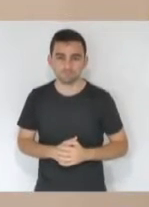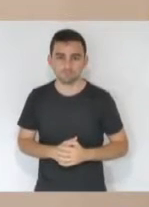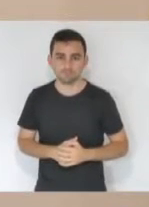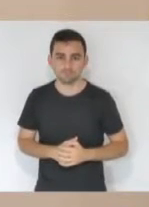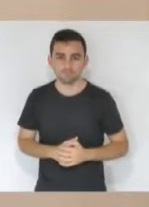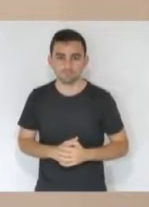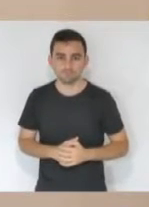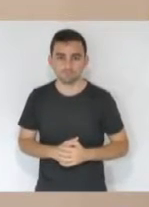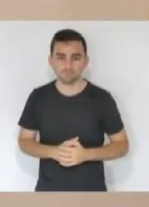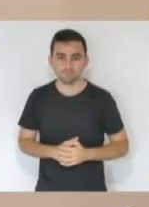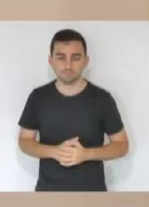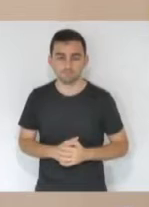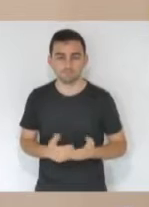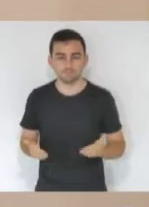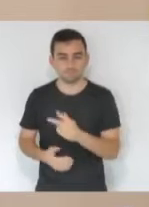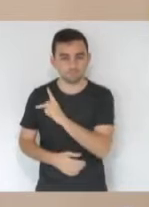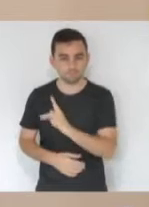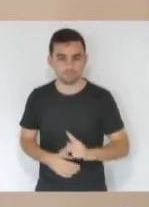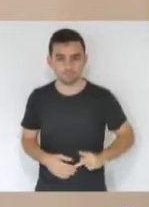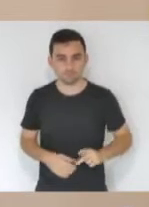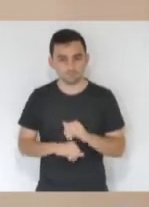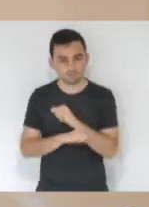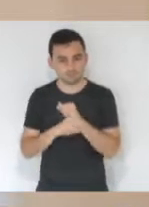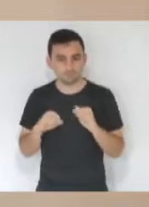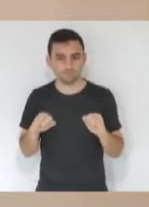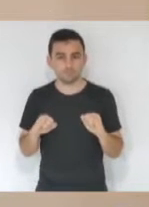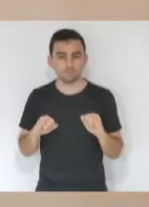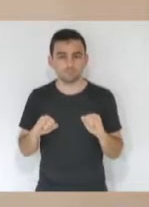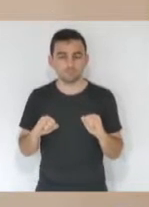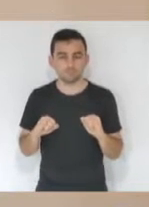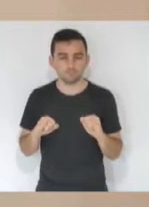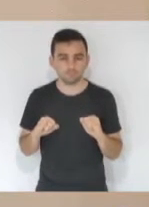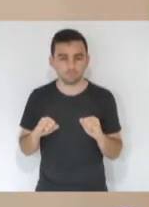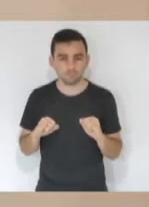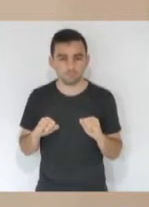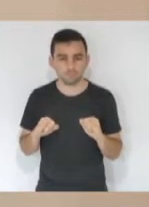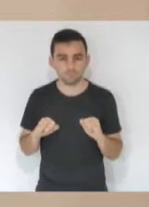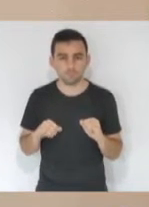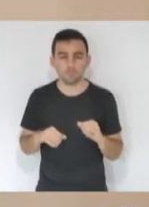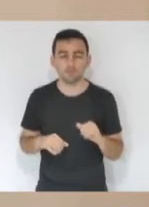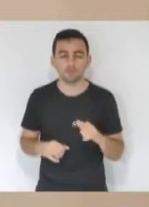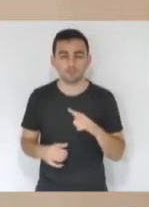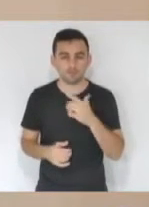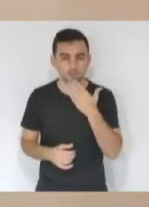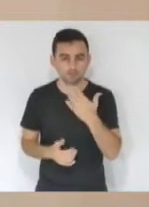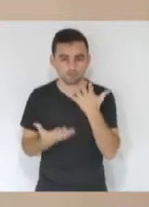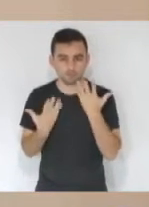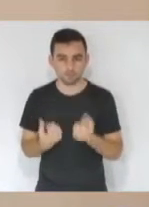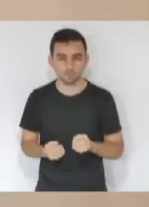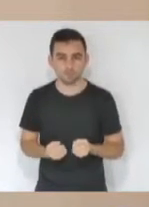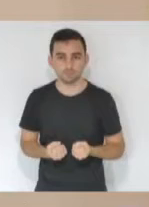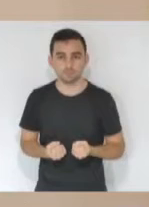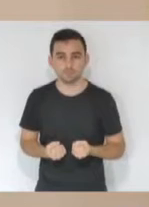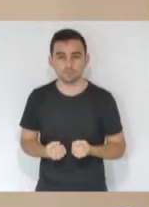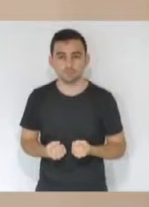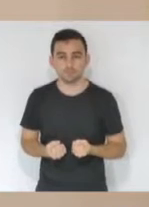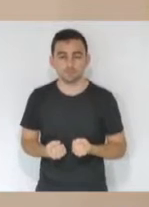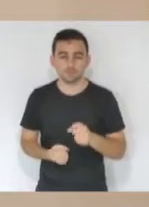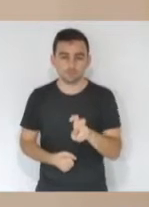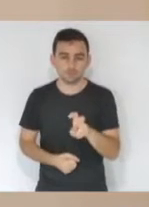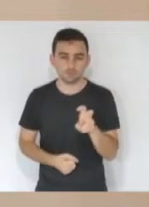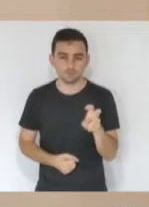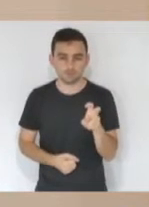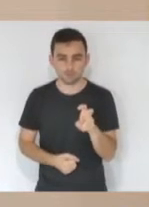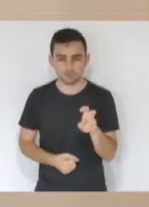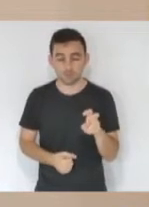à presidência comunica que defere os seguintes requerimentos 555 a